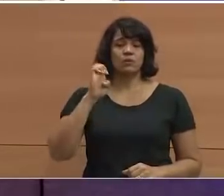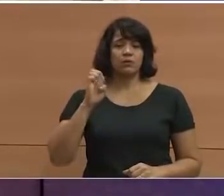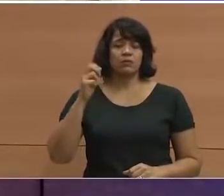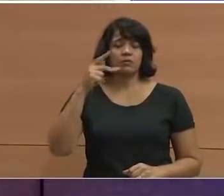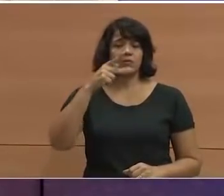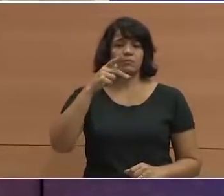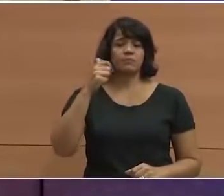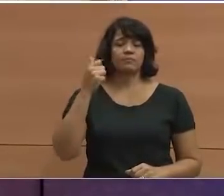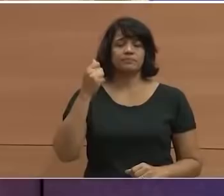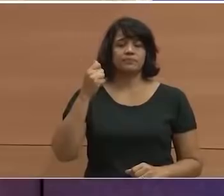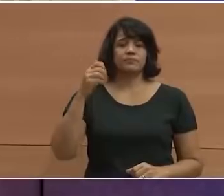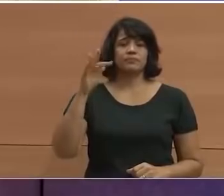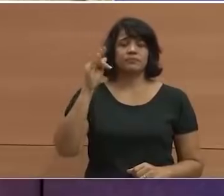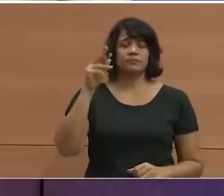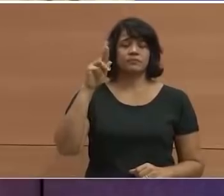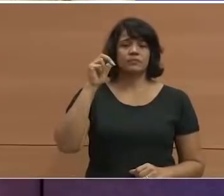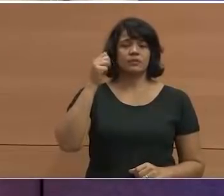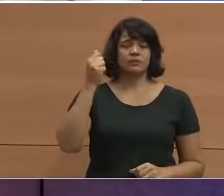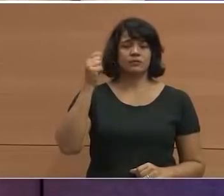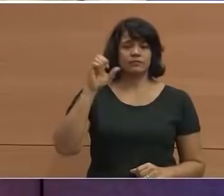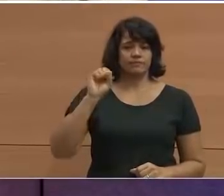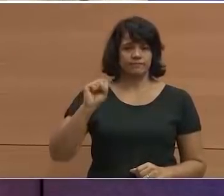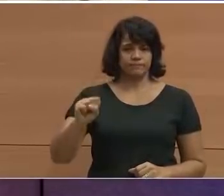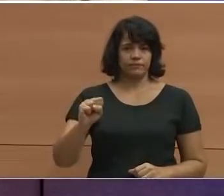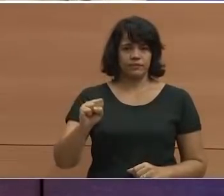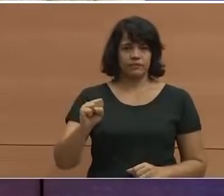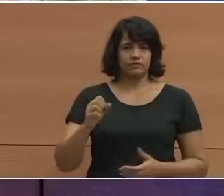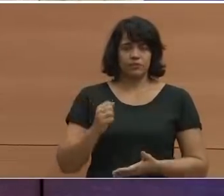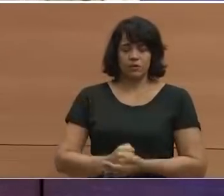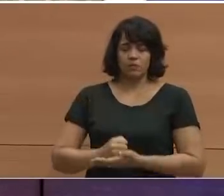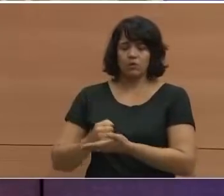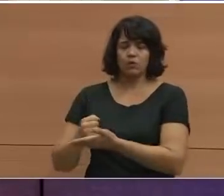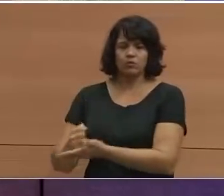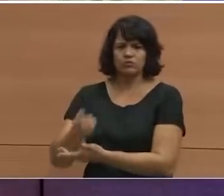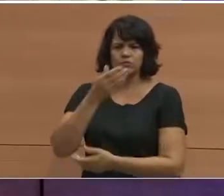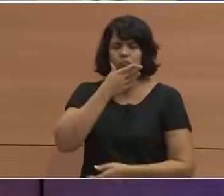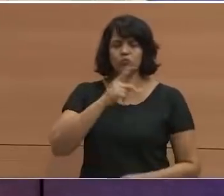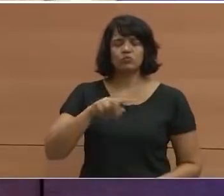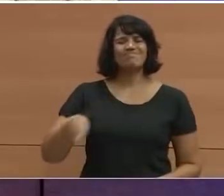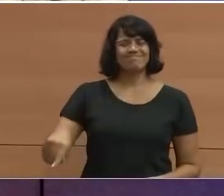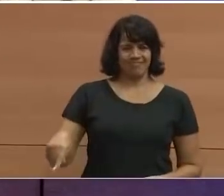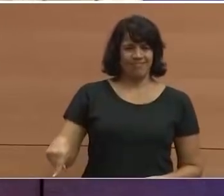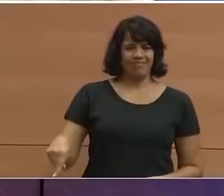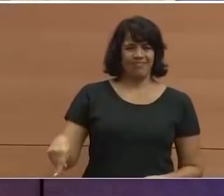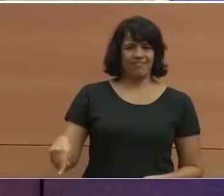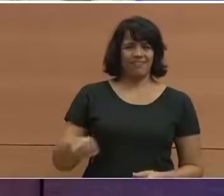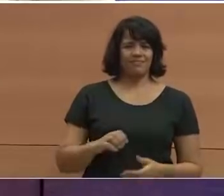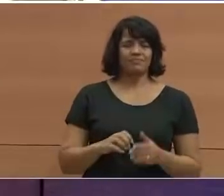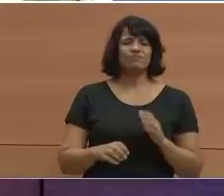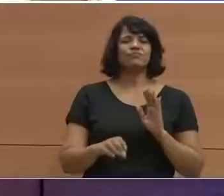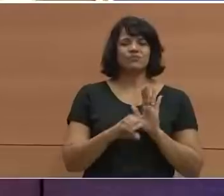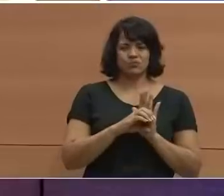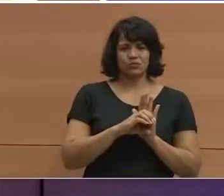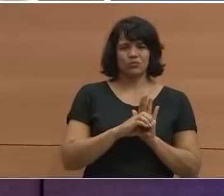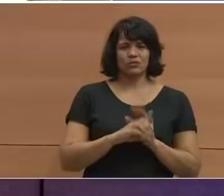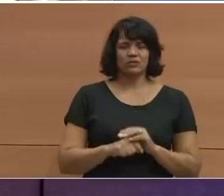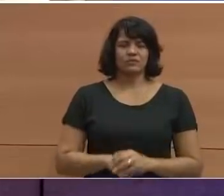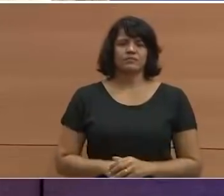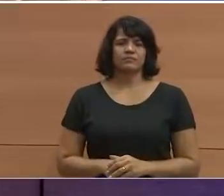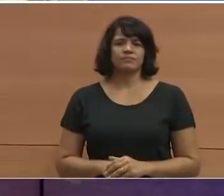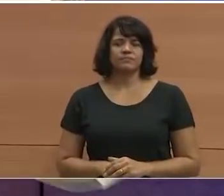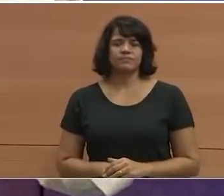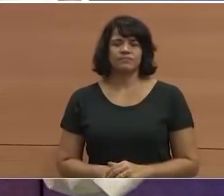Colossos e instruiu, levantou a igreja em Colossos e instruiu, educou, na